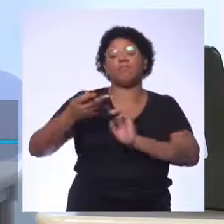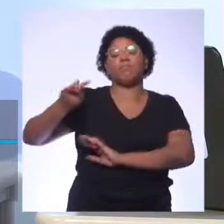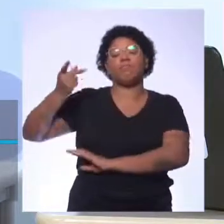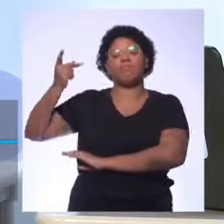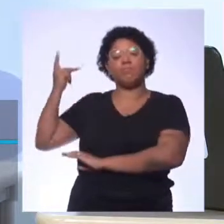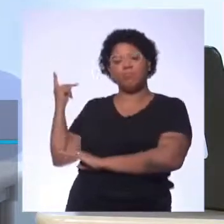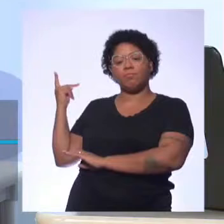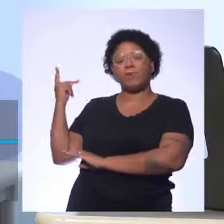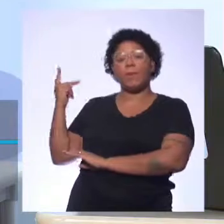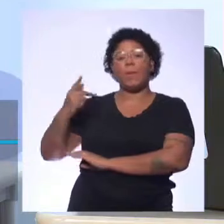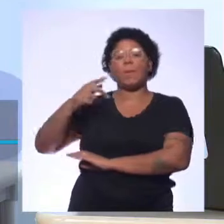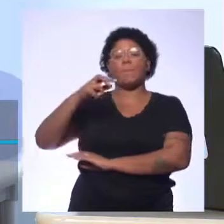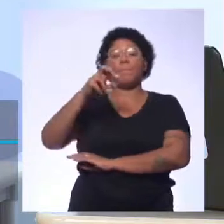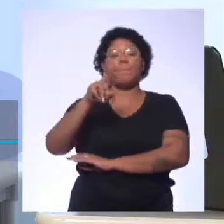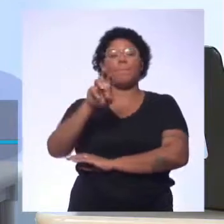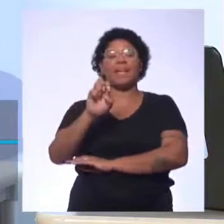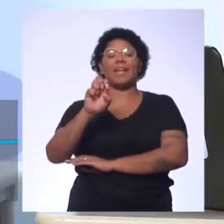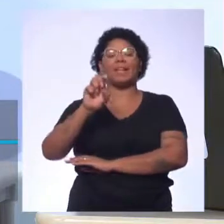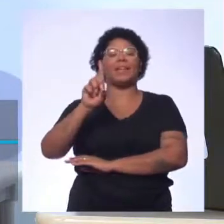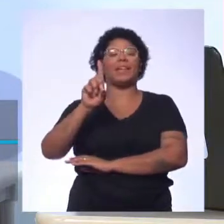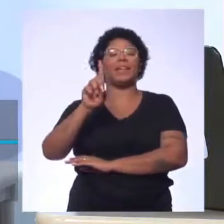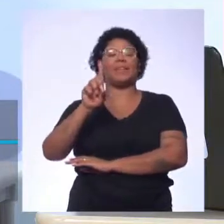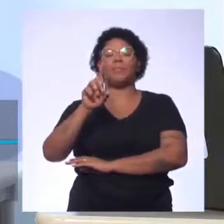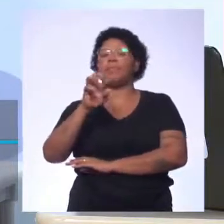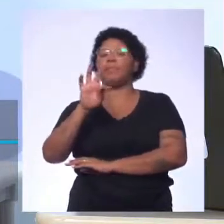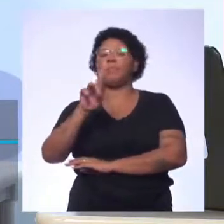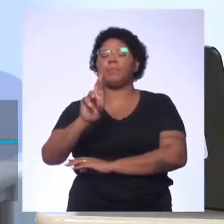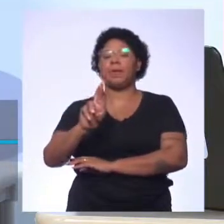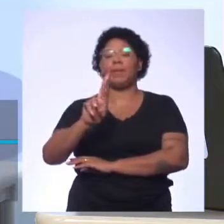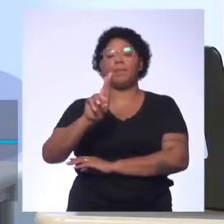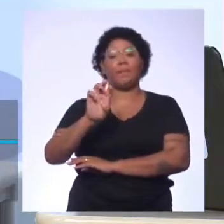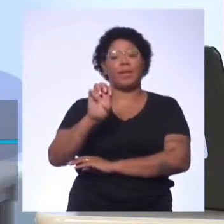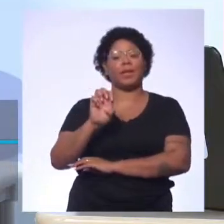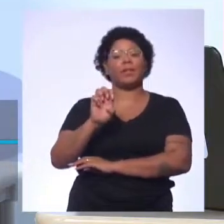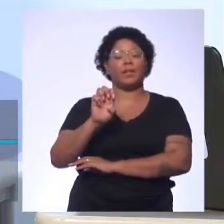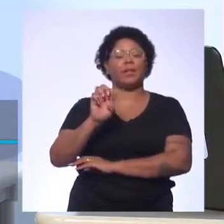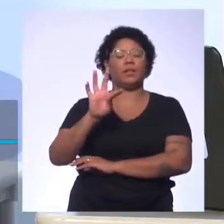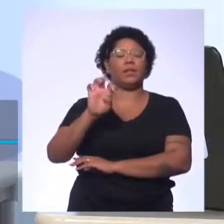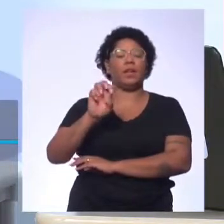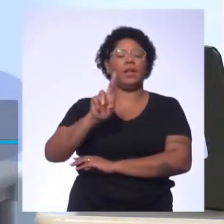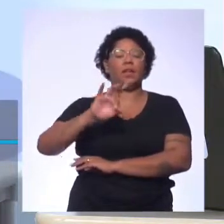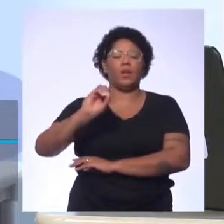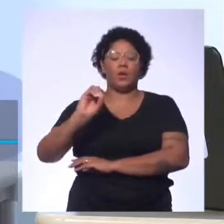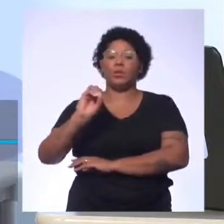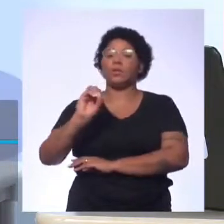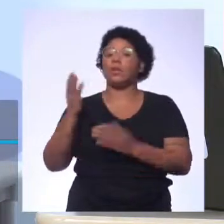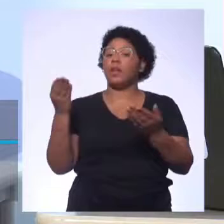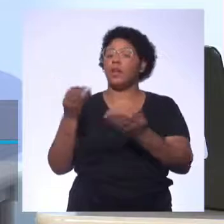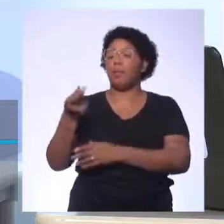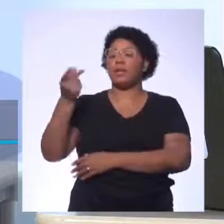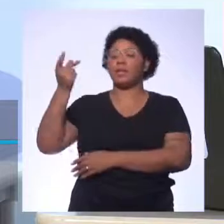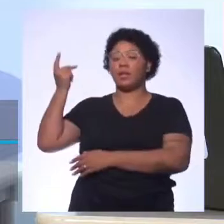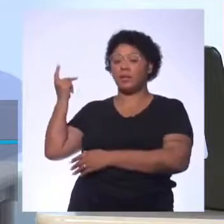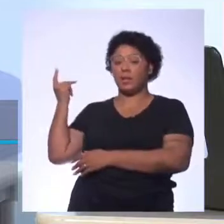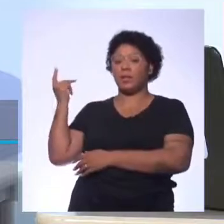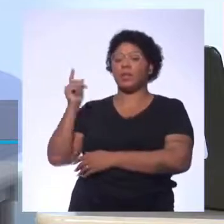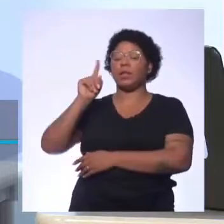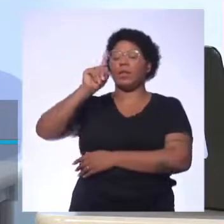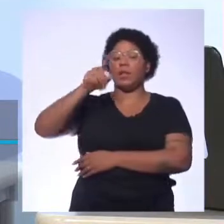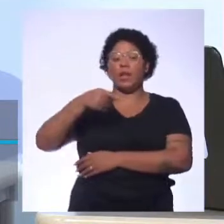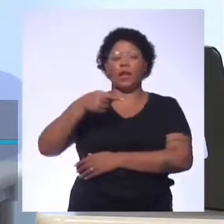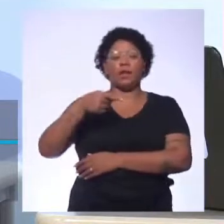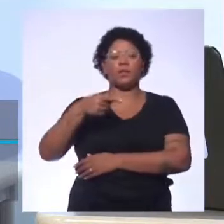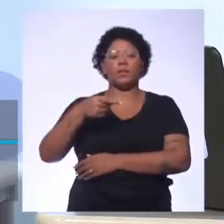palavra que nós usamos agora no momento. E precisamos também lembrar que o verbo também também ele tem um modo